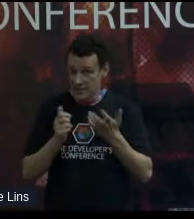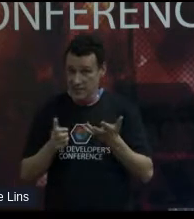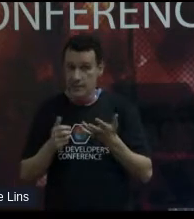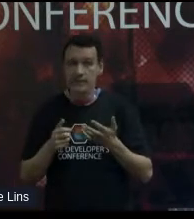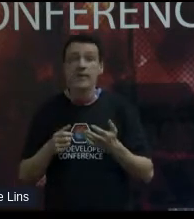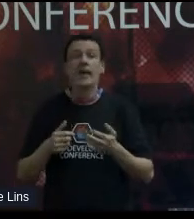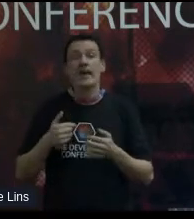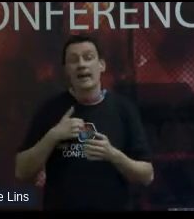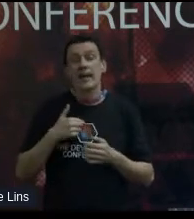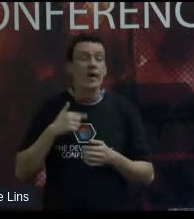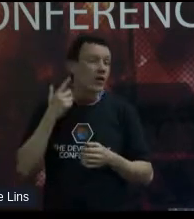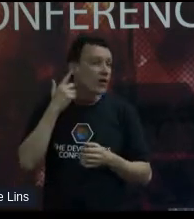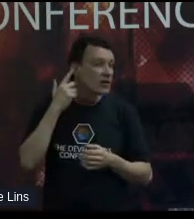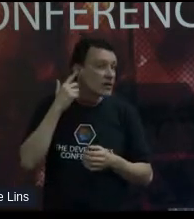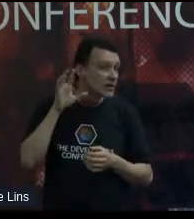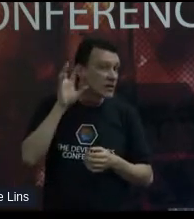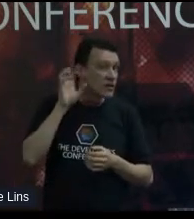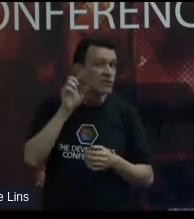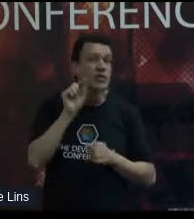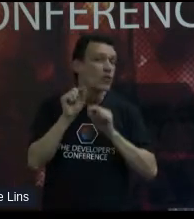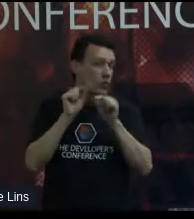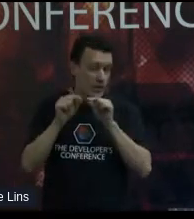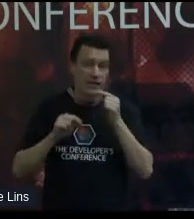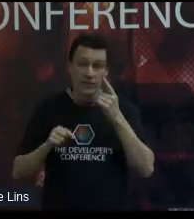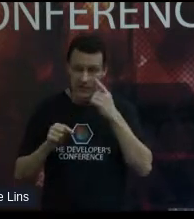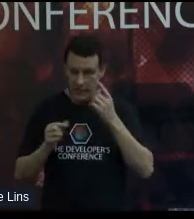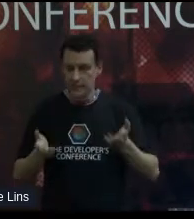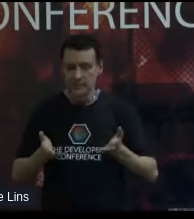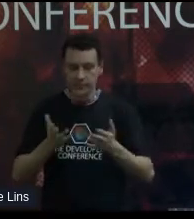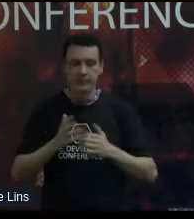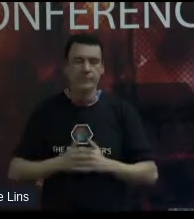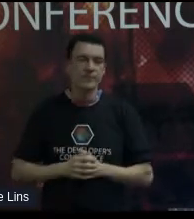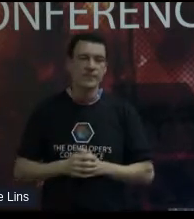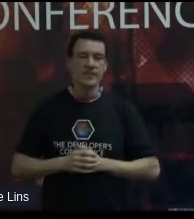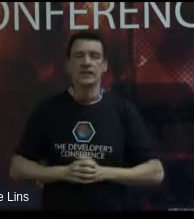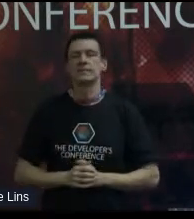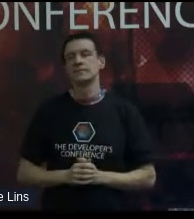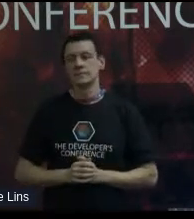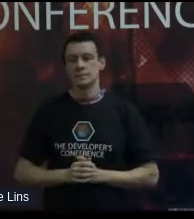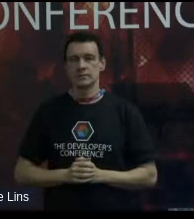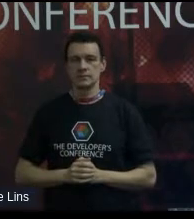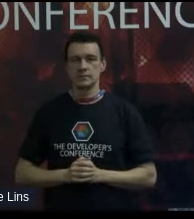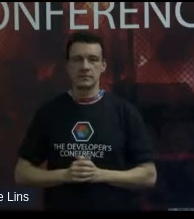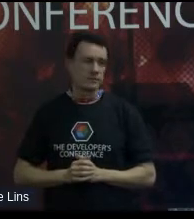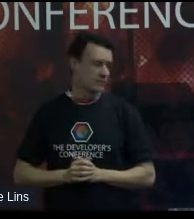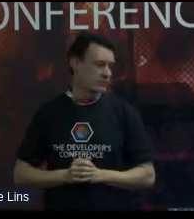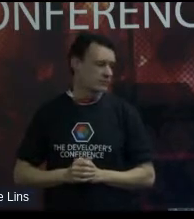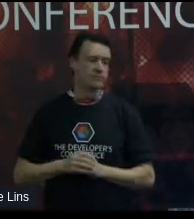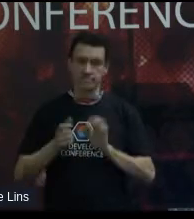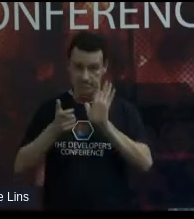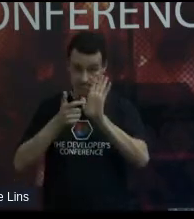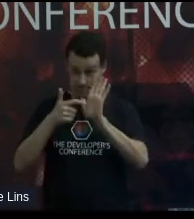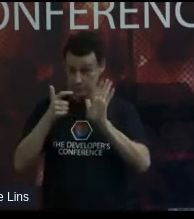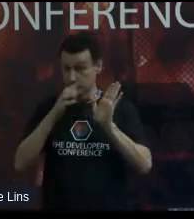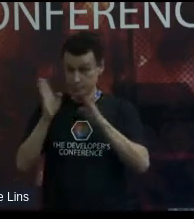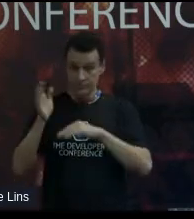vai estar ouvindo, né, Flávio? Vamos lá. Vamos ver como que foi essa experiência. Solta o play.